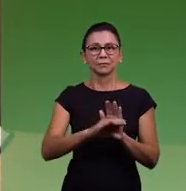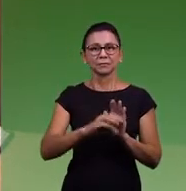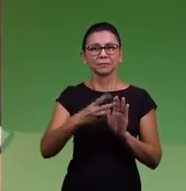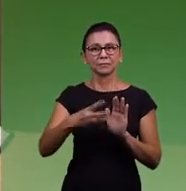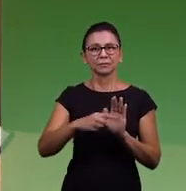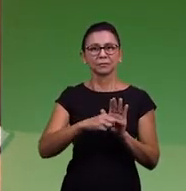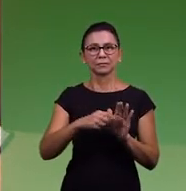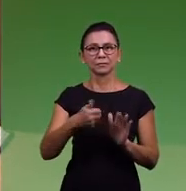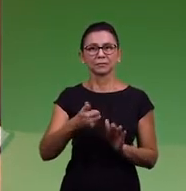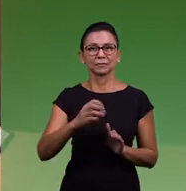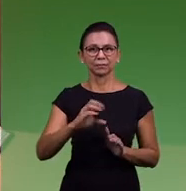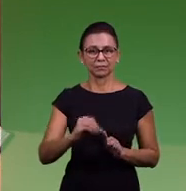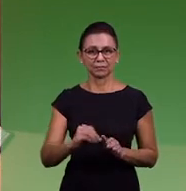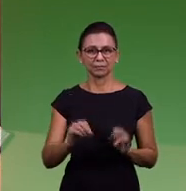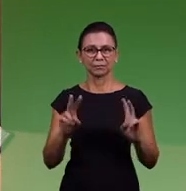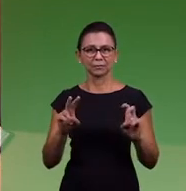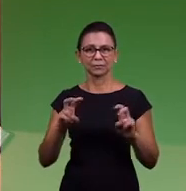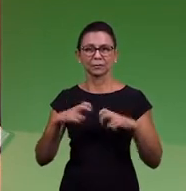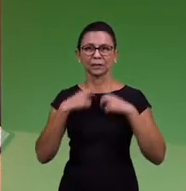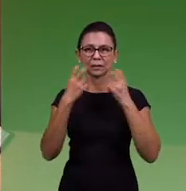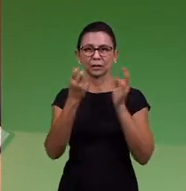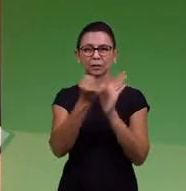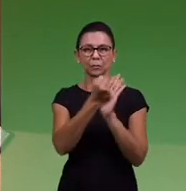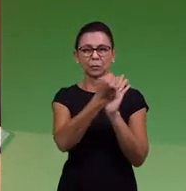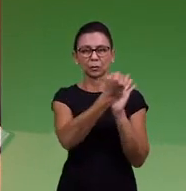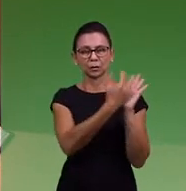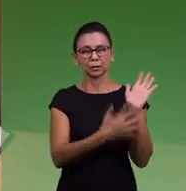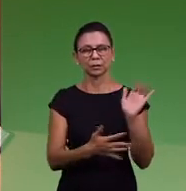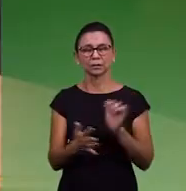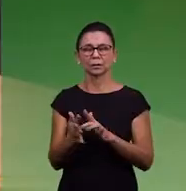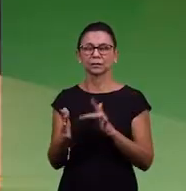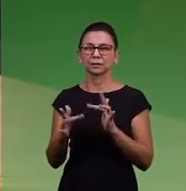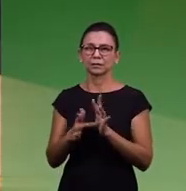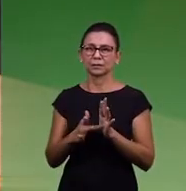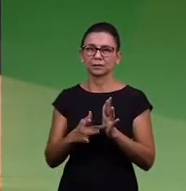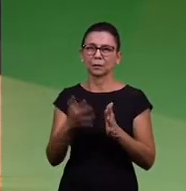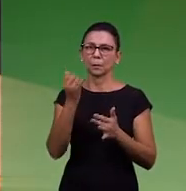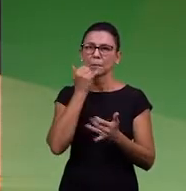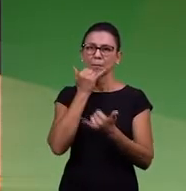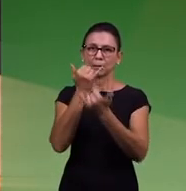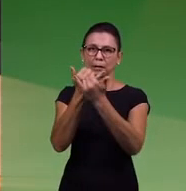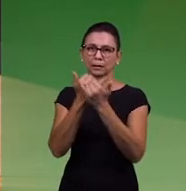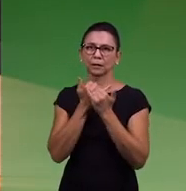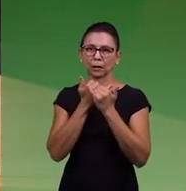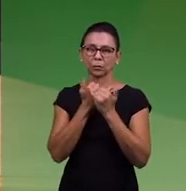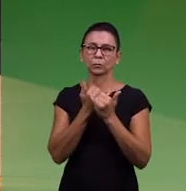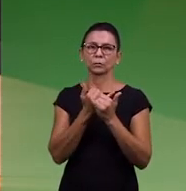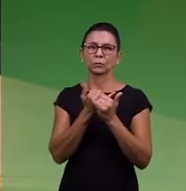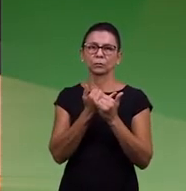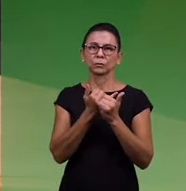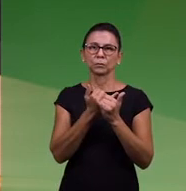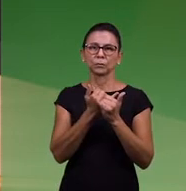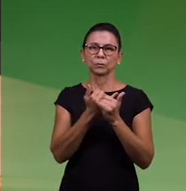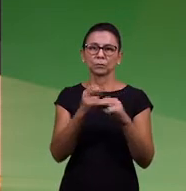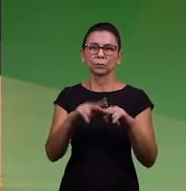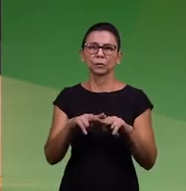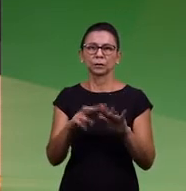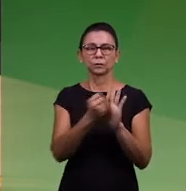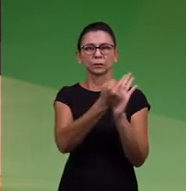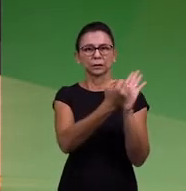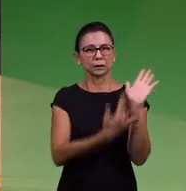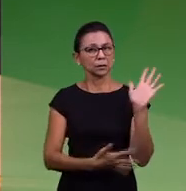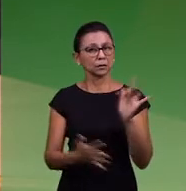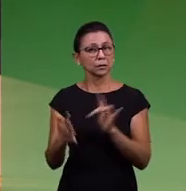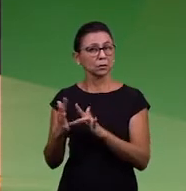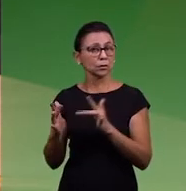3, verso 10, sobre o clamor, né? Redenção pelo sangue de Jesus. Então, o livro, portanto, as doutrinas existentes